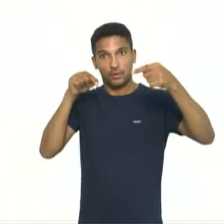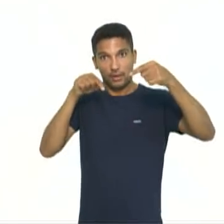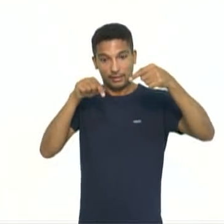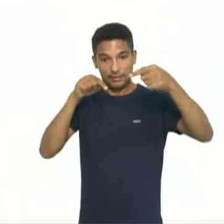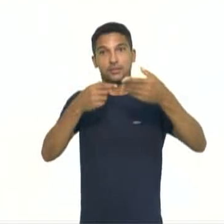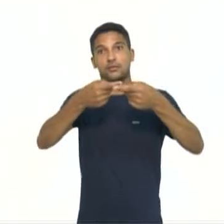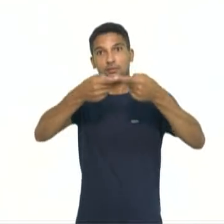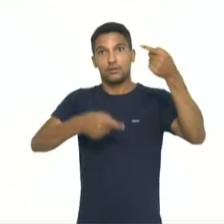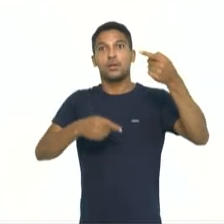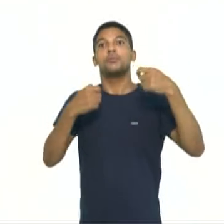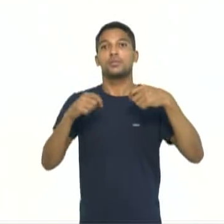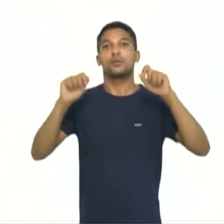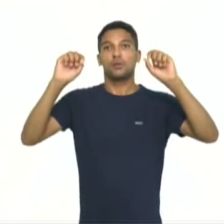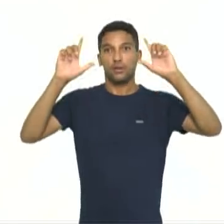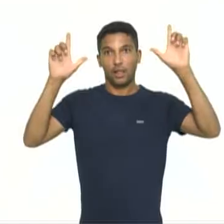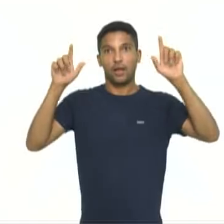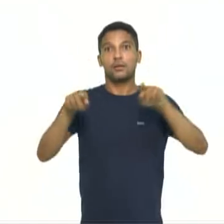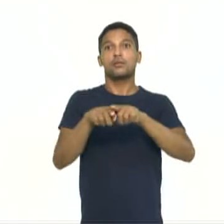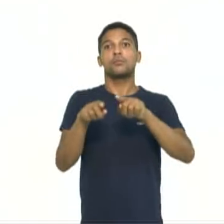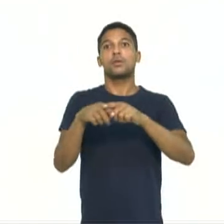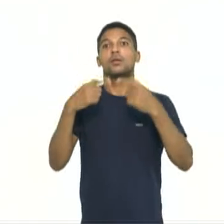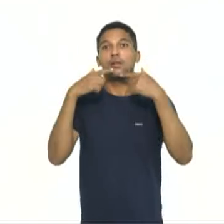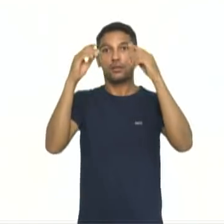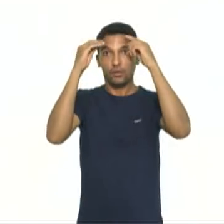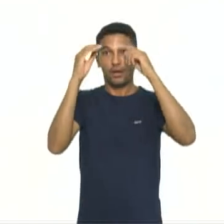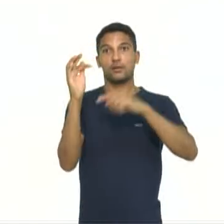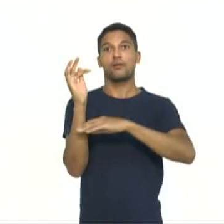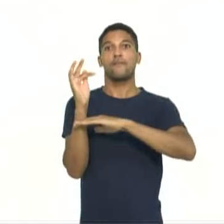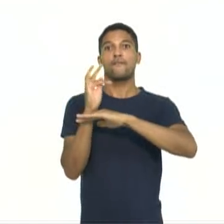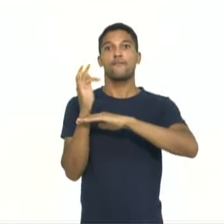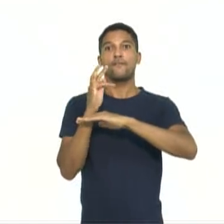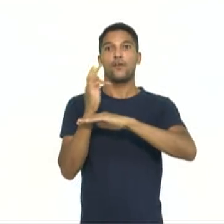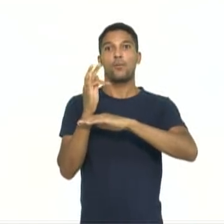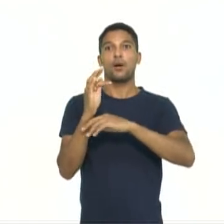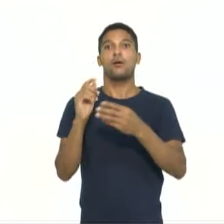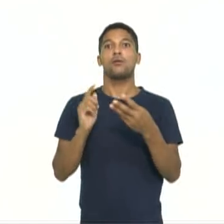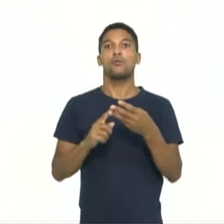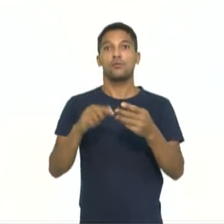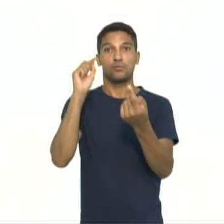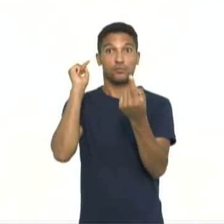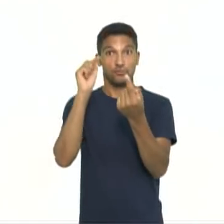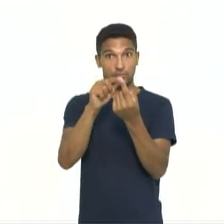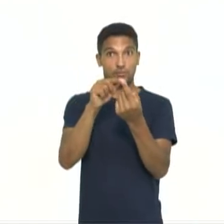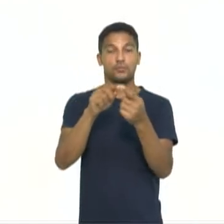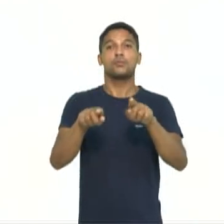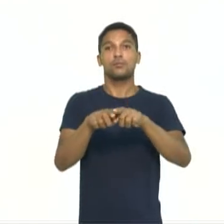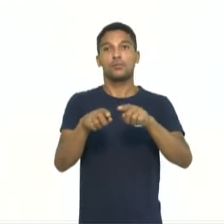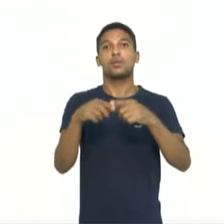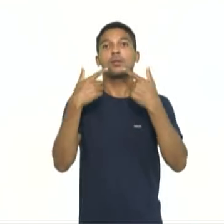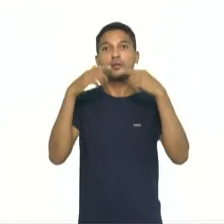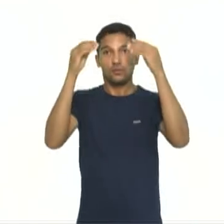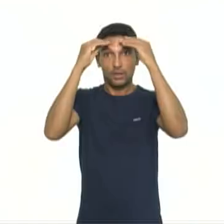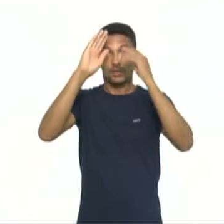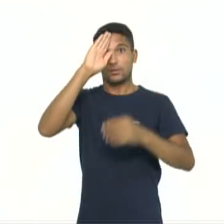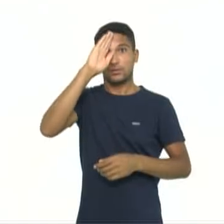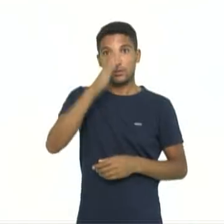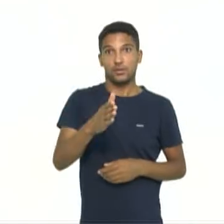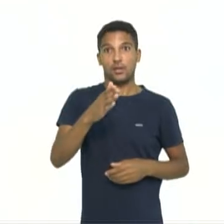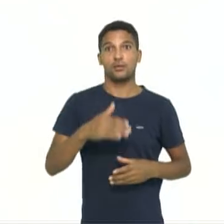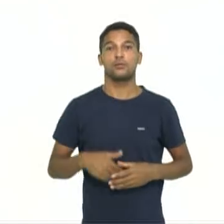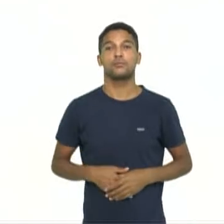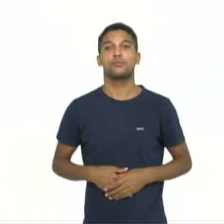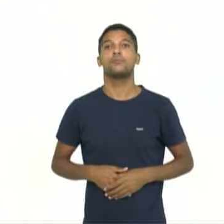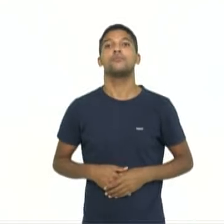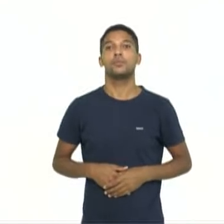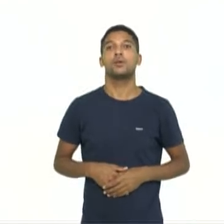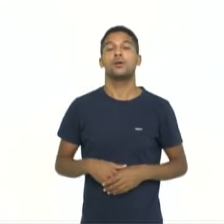atender a norma culta, objetiva e direta. O texto tem que ser predominantemente informativo,